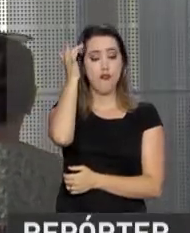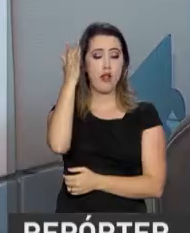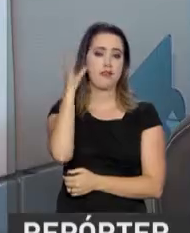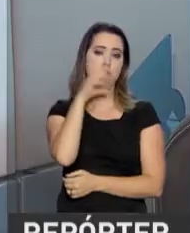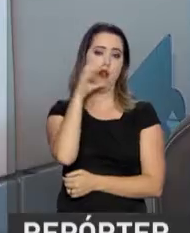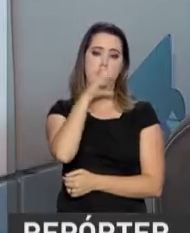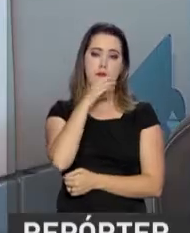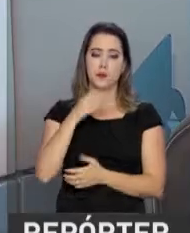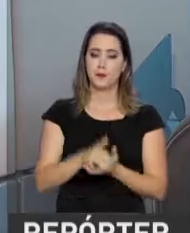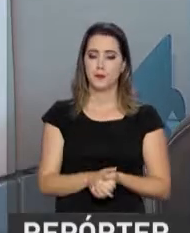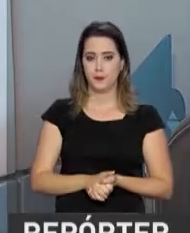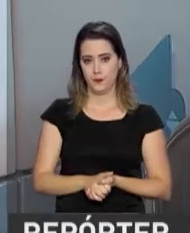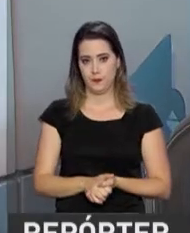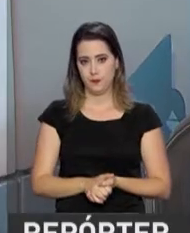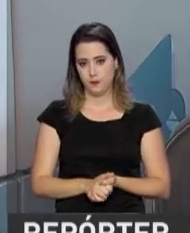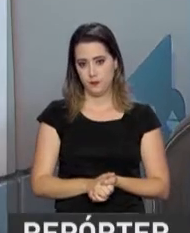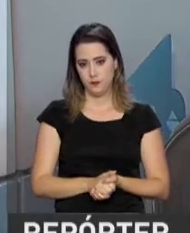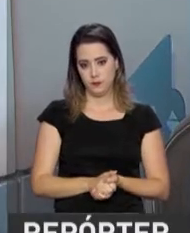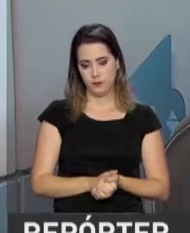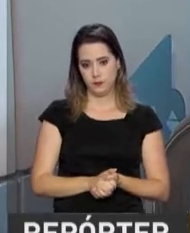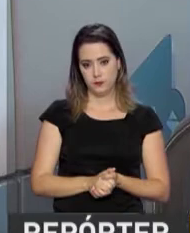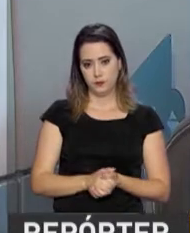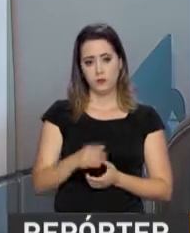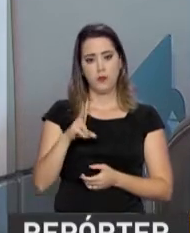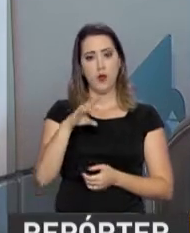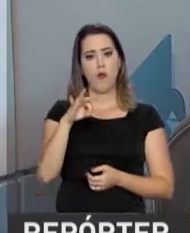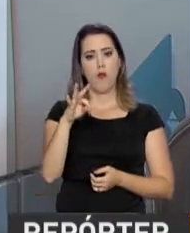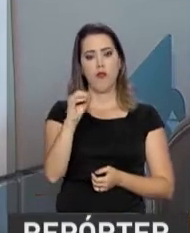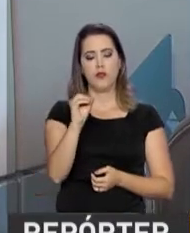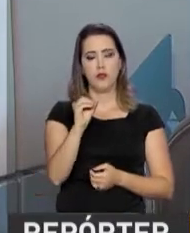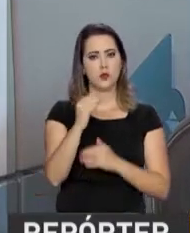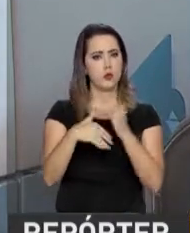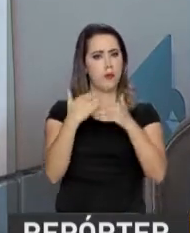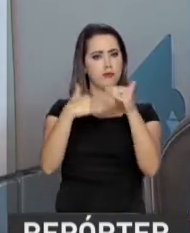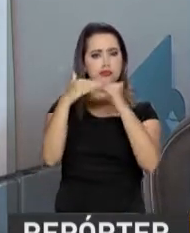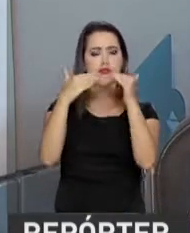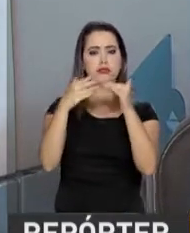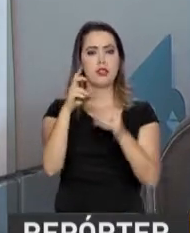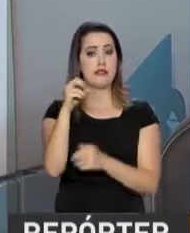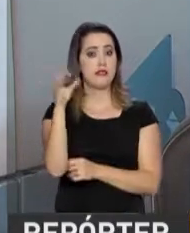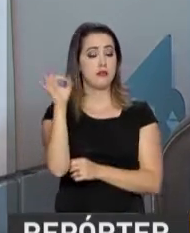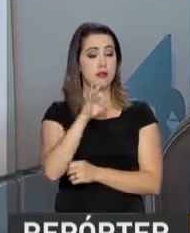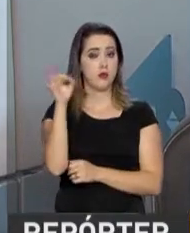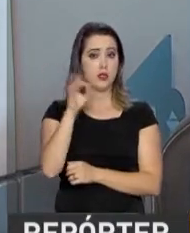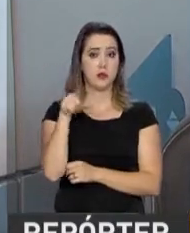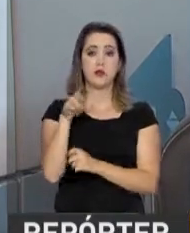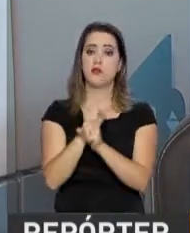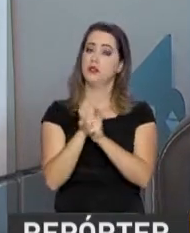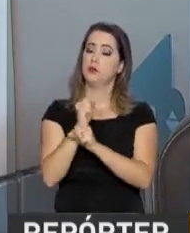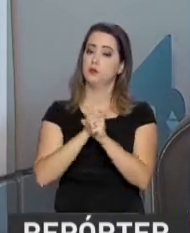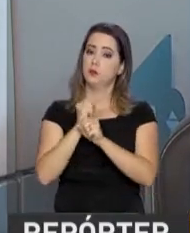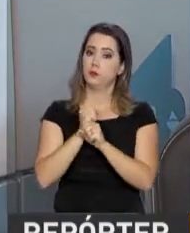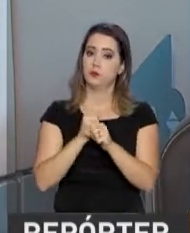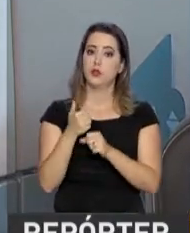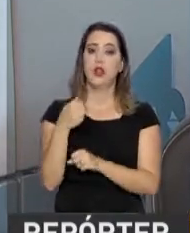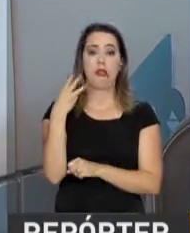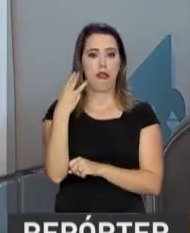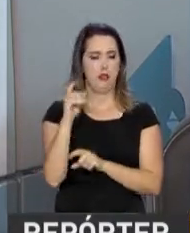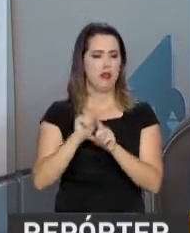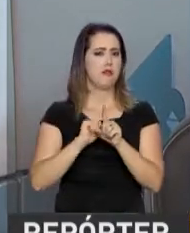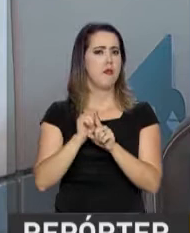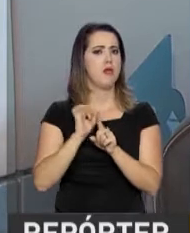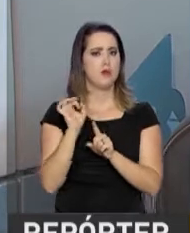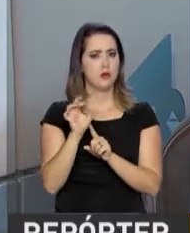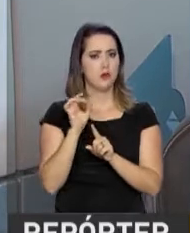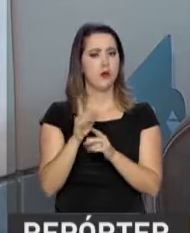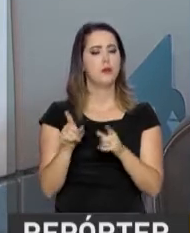eletrônica. Esses vistos eletrônicos aumentaram em perto de 50% a concessão de vistos até agora, esse ano, nos 3 primeiros meses. Mas